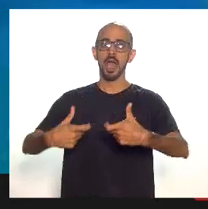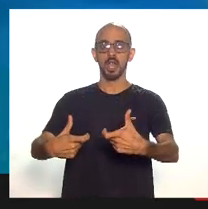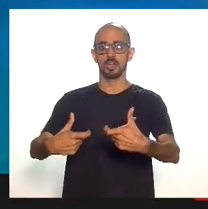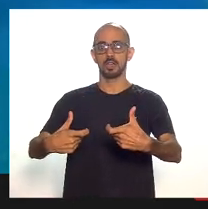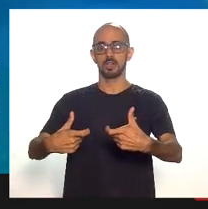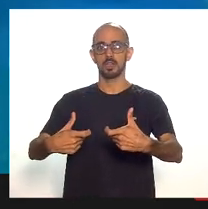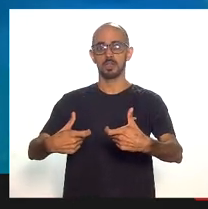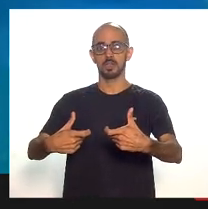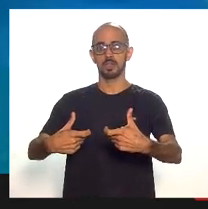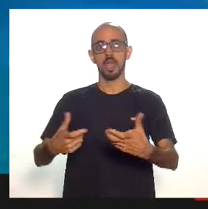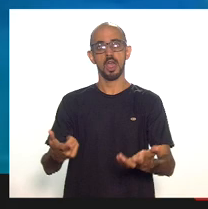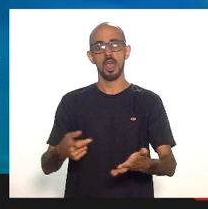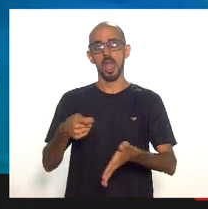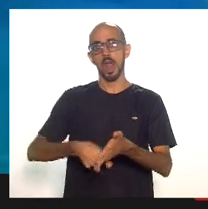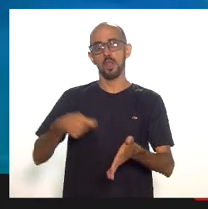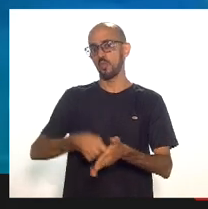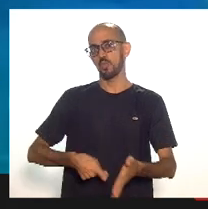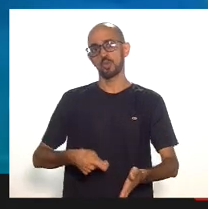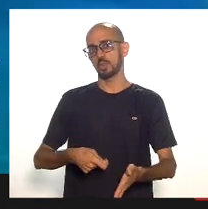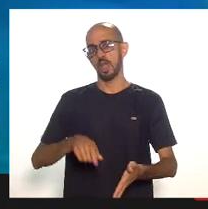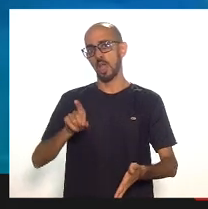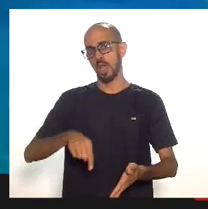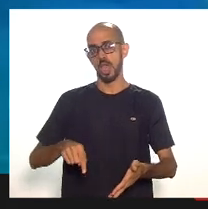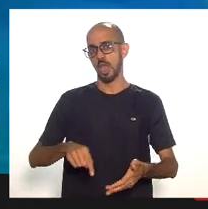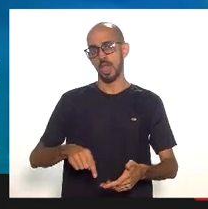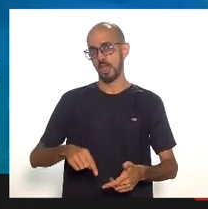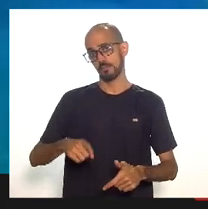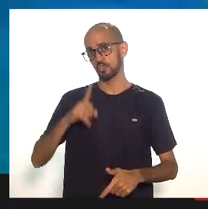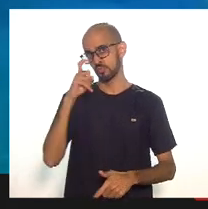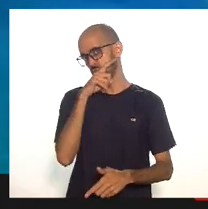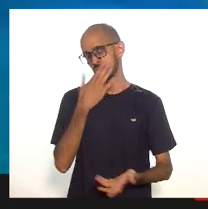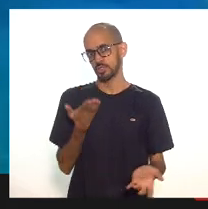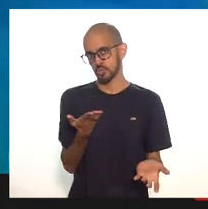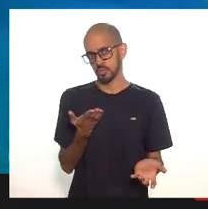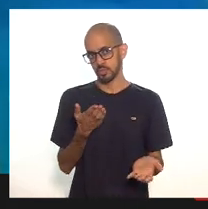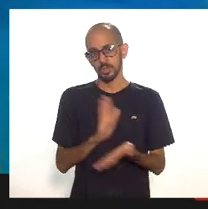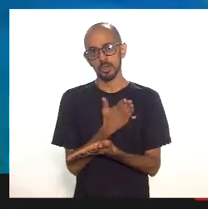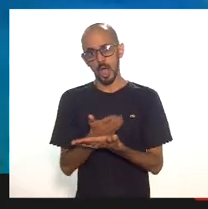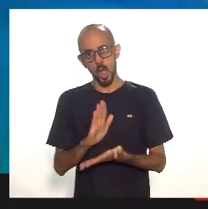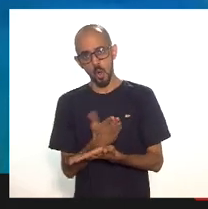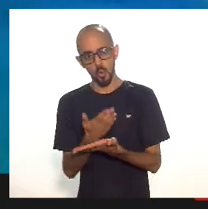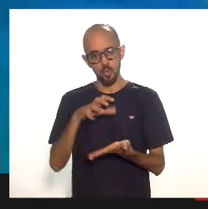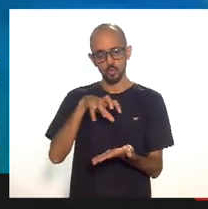na guerra. Nós temos algumas unidades de saúde que precisavam, por exemplo,